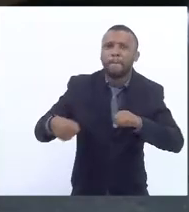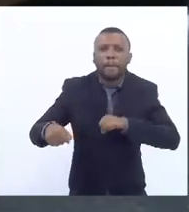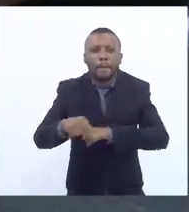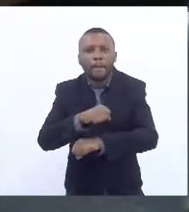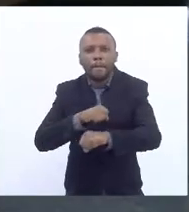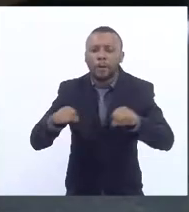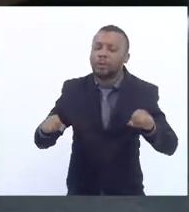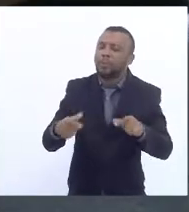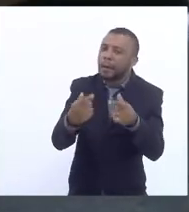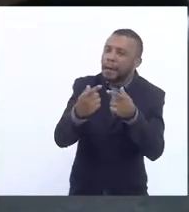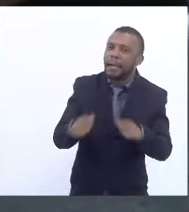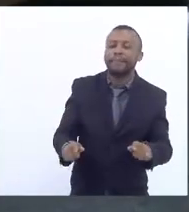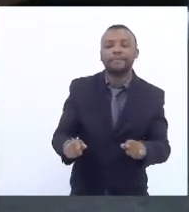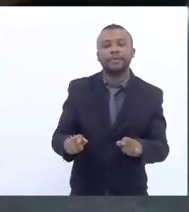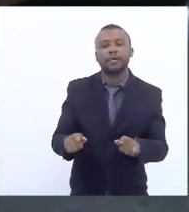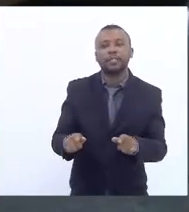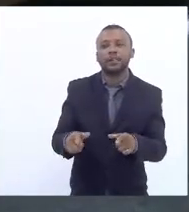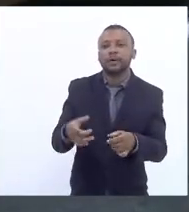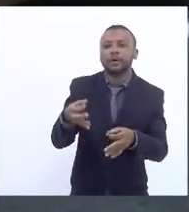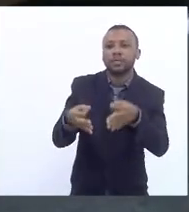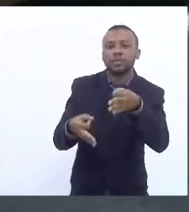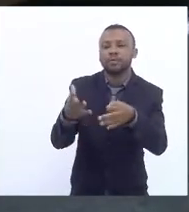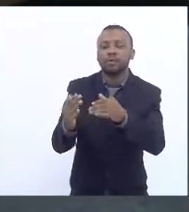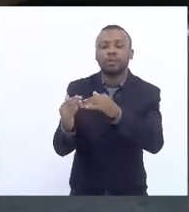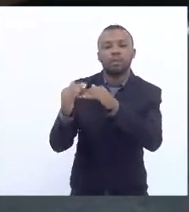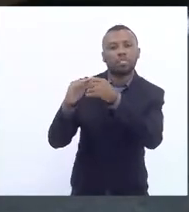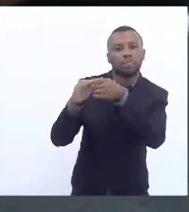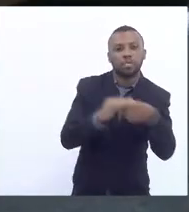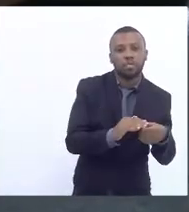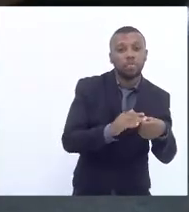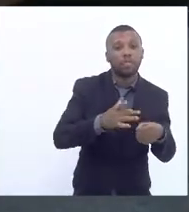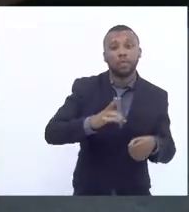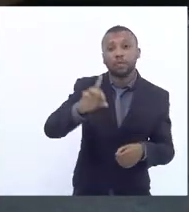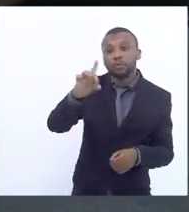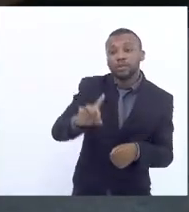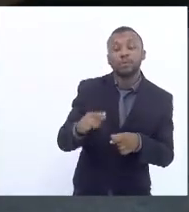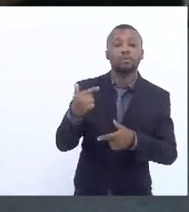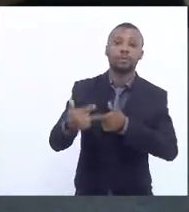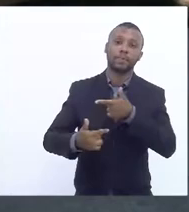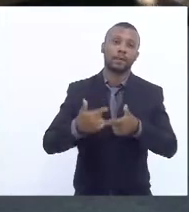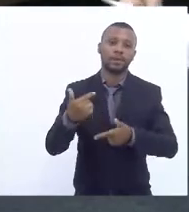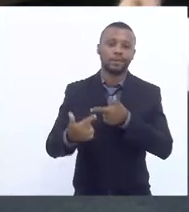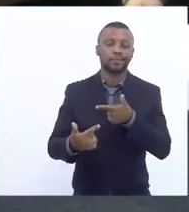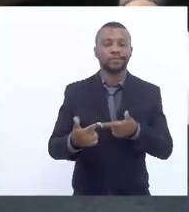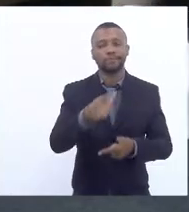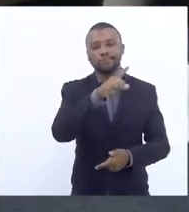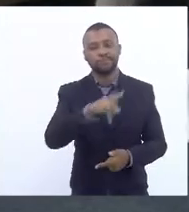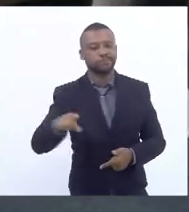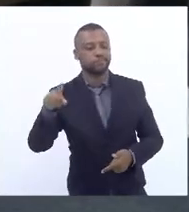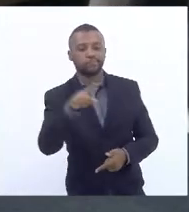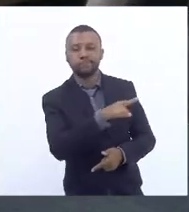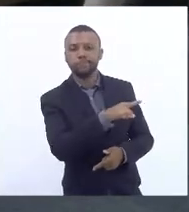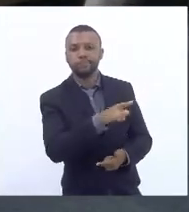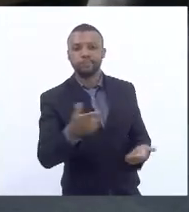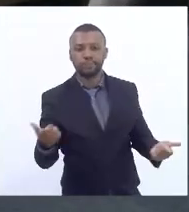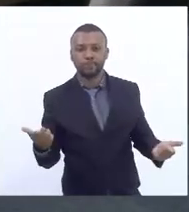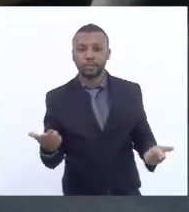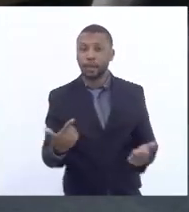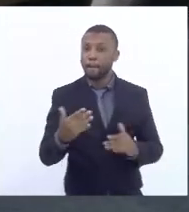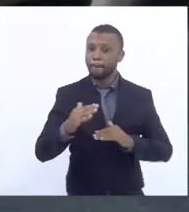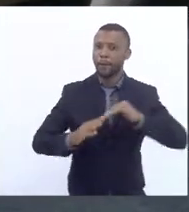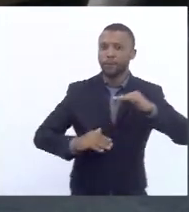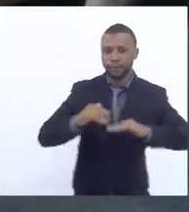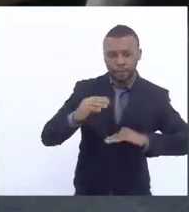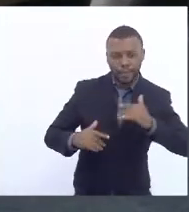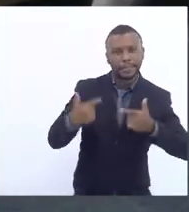grave injustiça, que é simplesmente terem todos os seus direitos trabalhistas aniquilados. São profissionais que trabalharam,